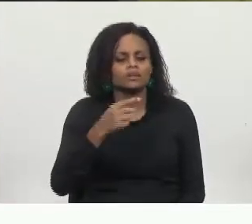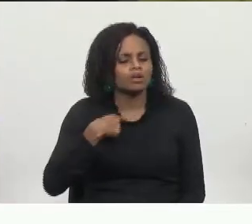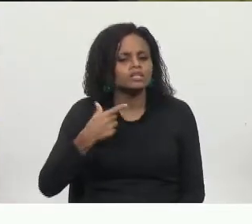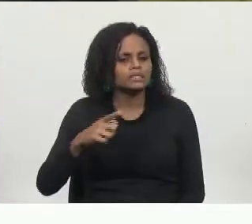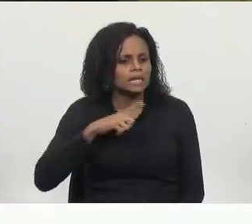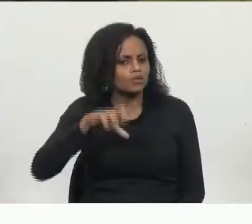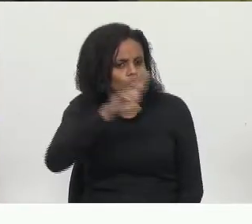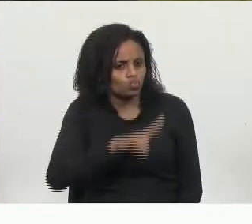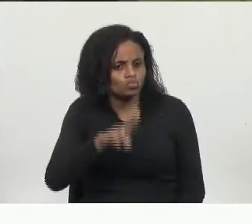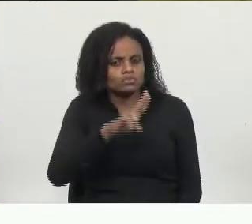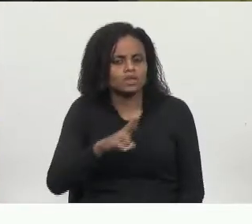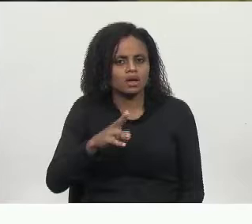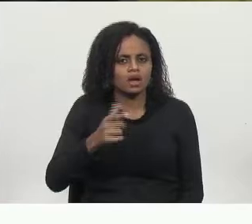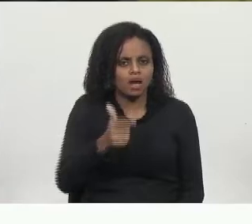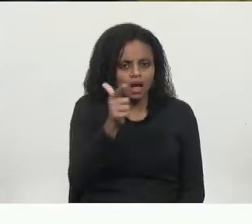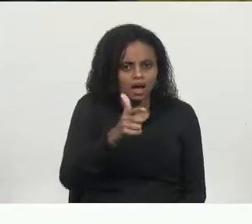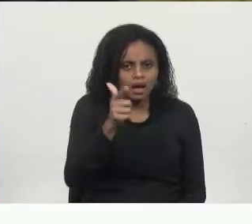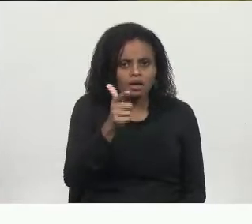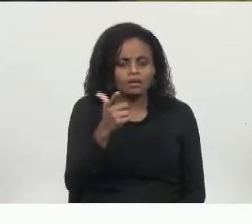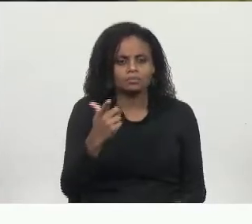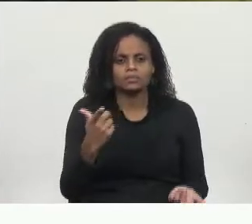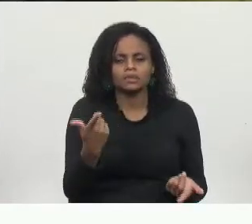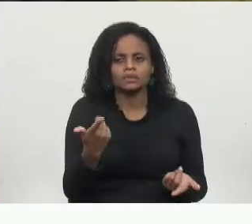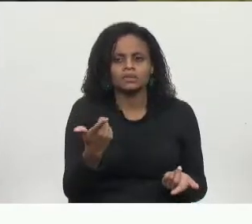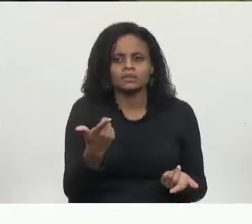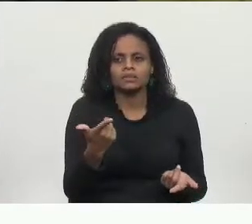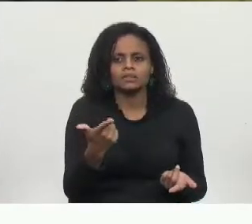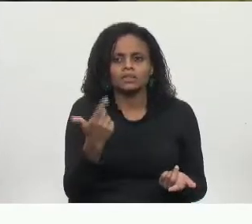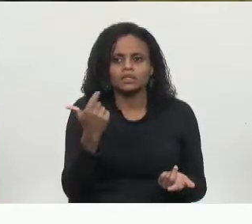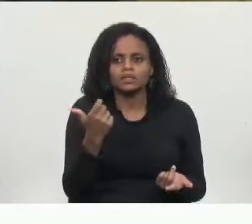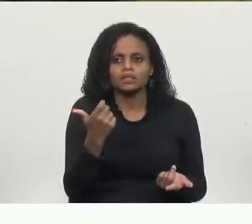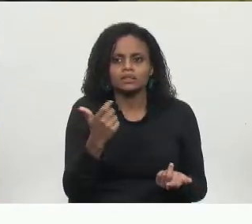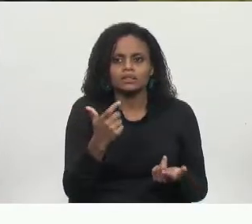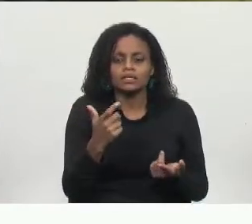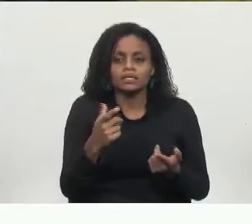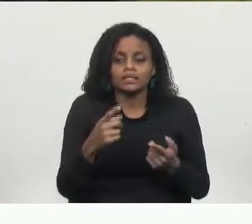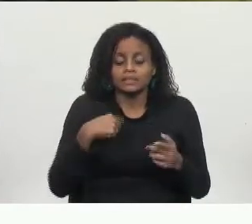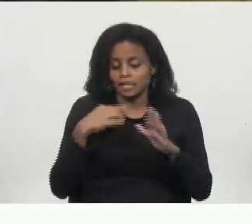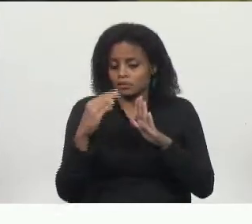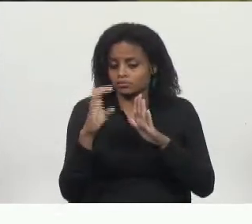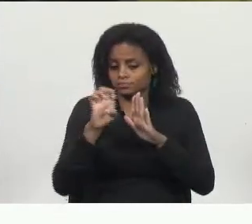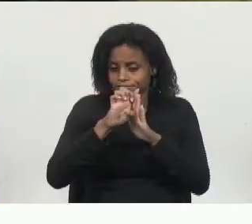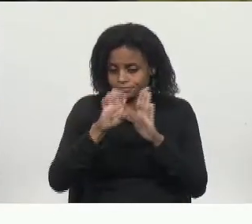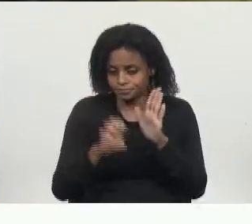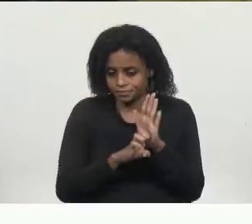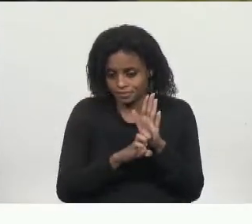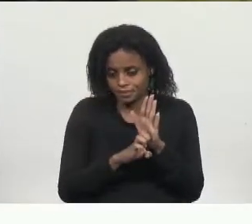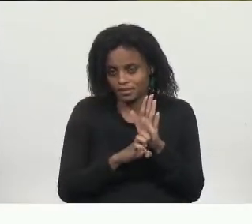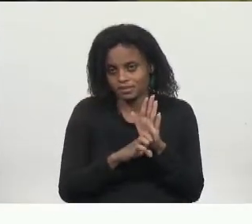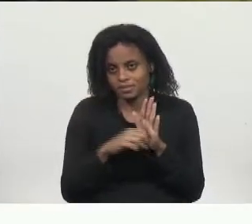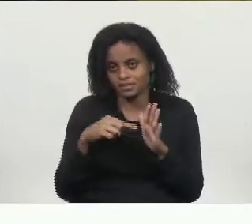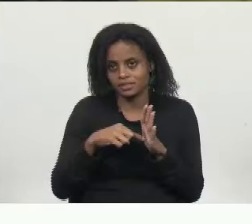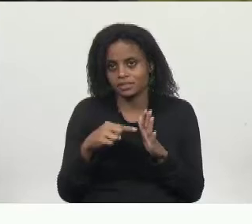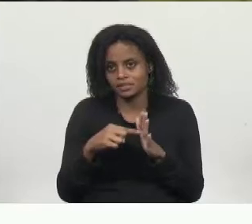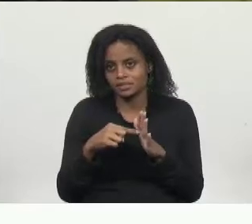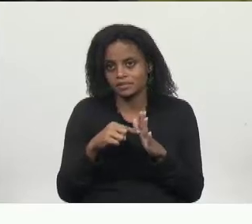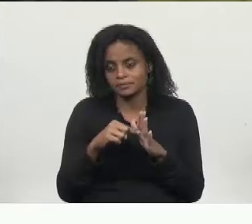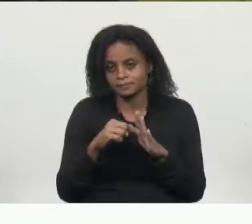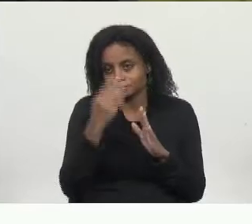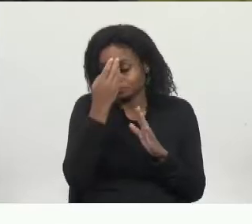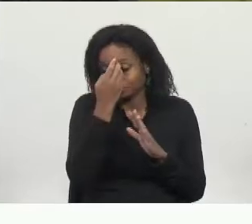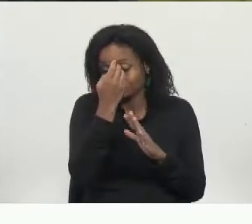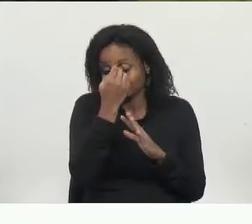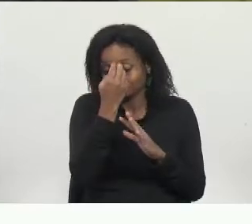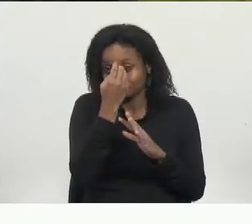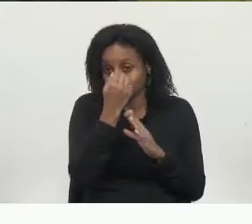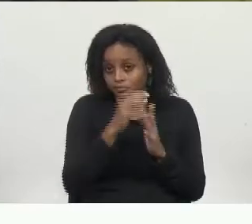arma. Há uma emenda aqui, e eu estou fazendo um breve relato, se eu estiver sendo rápido, por favor, vocês me